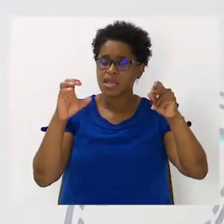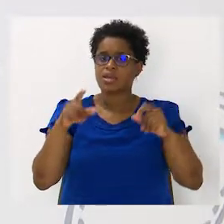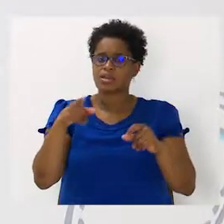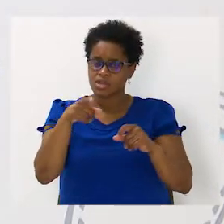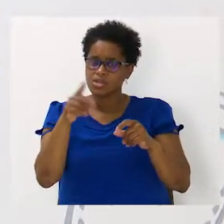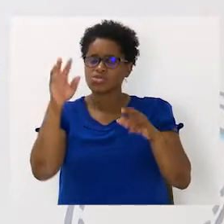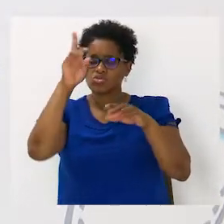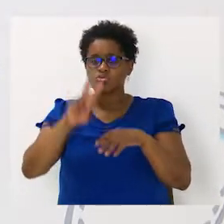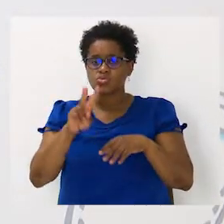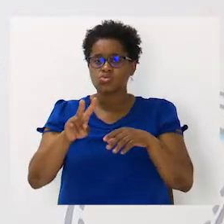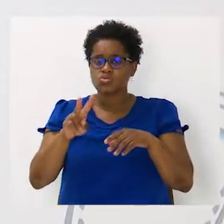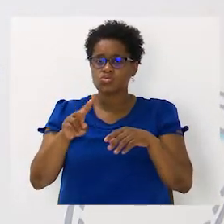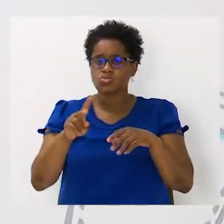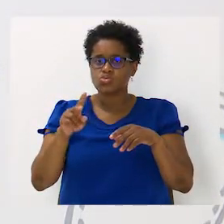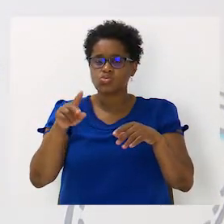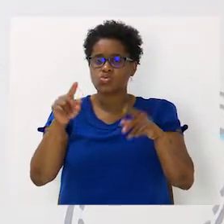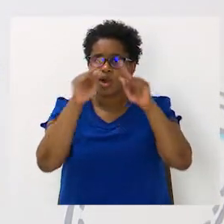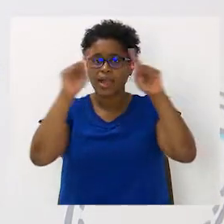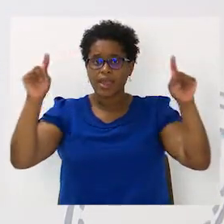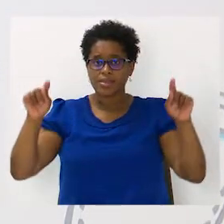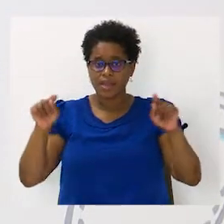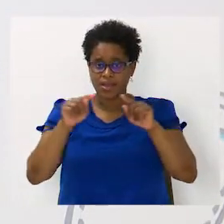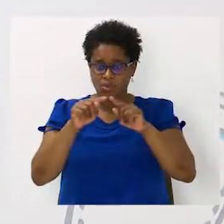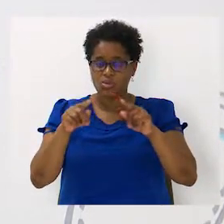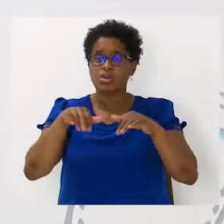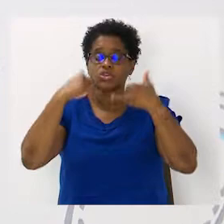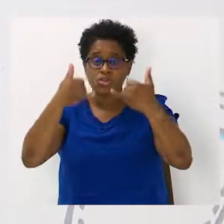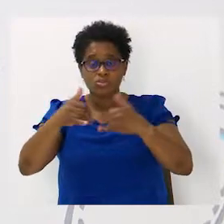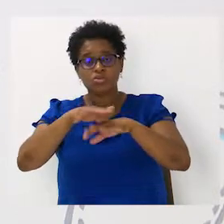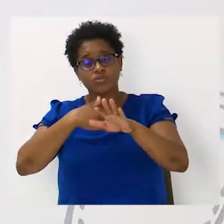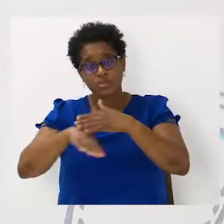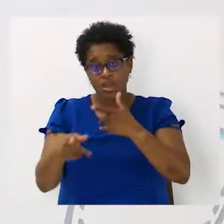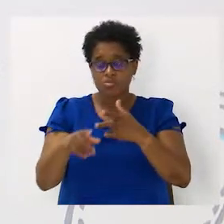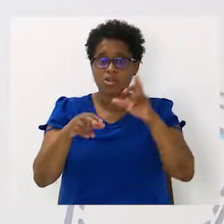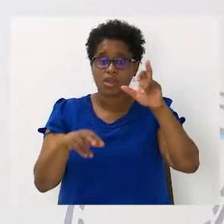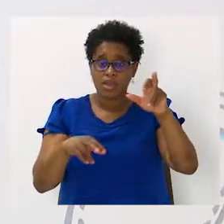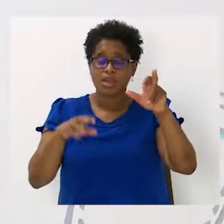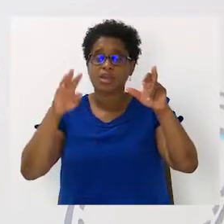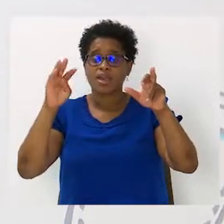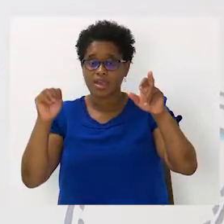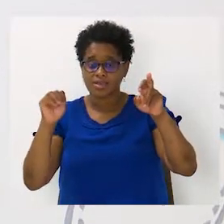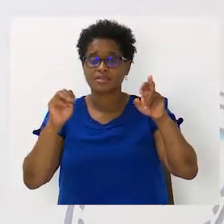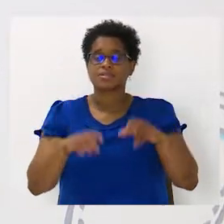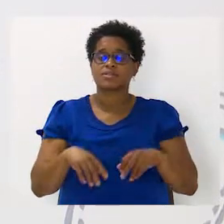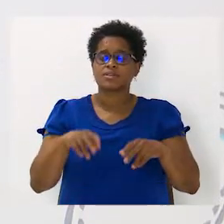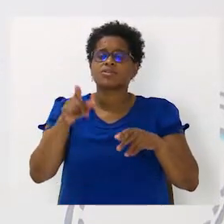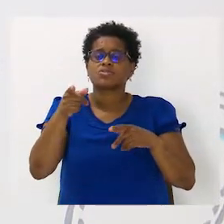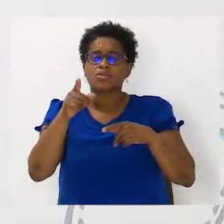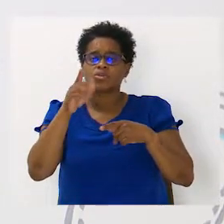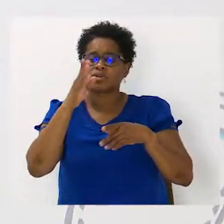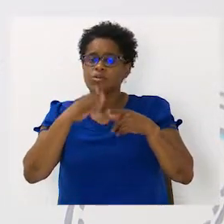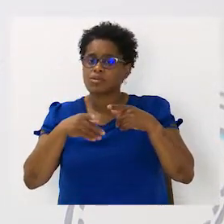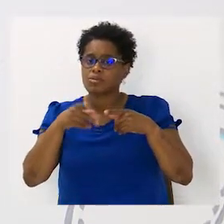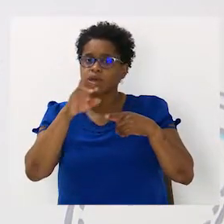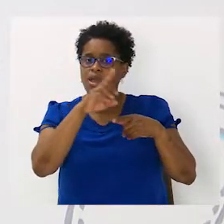segundo retângulo. Depois fizemos RS, o segmento RS,